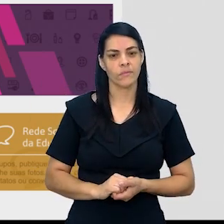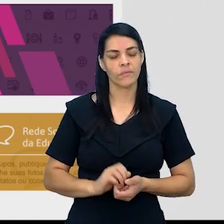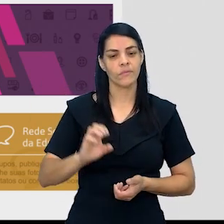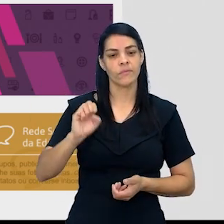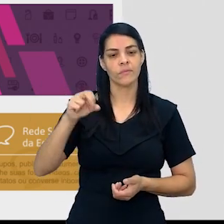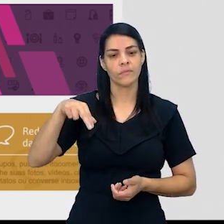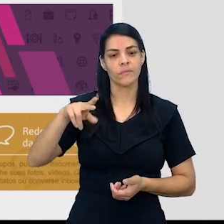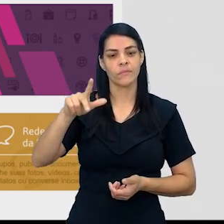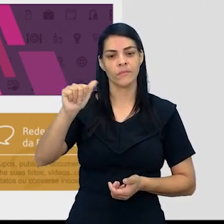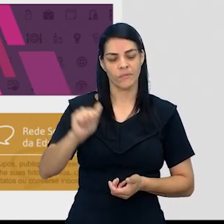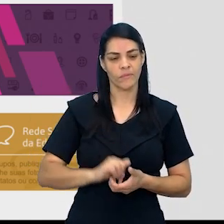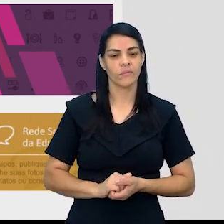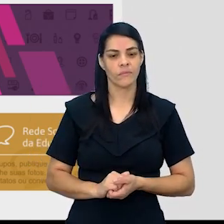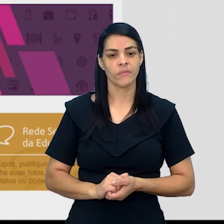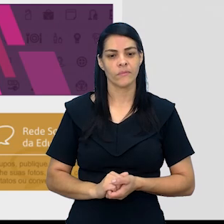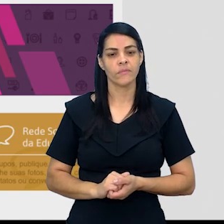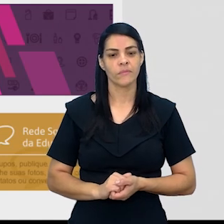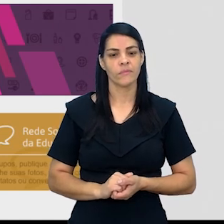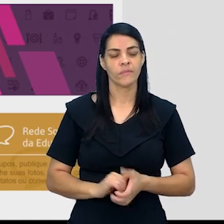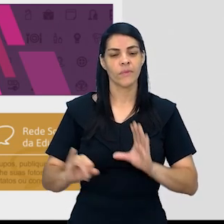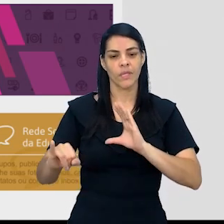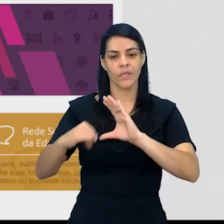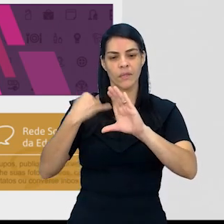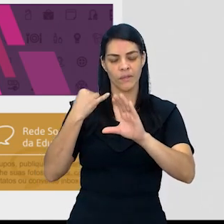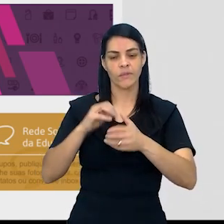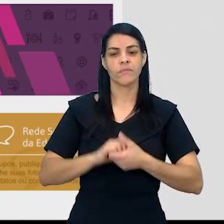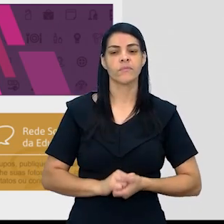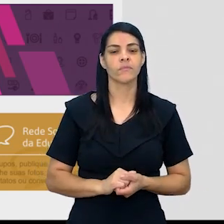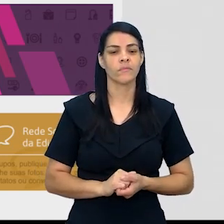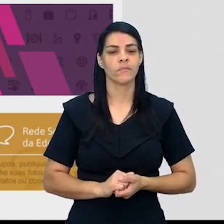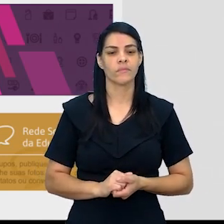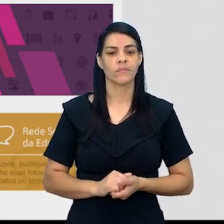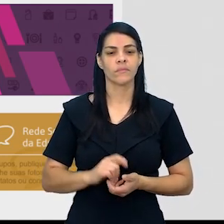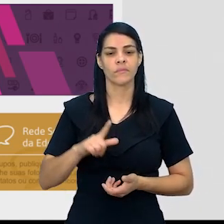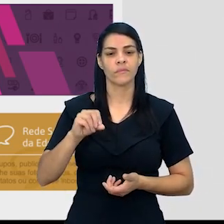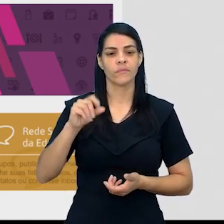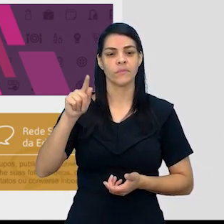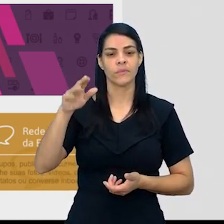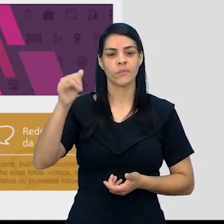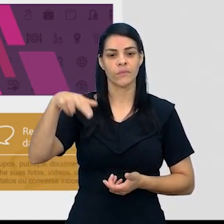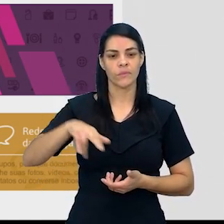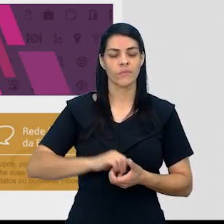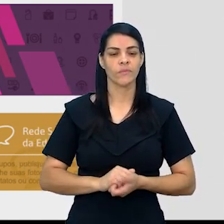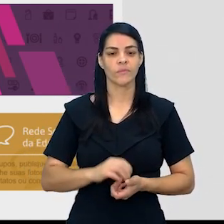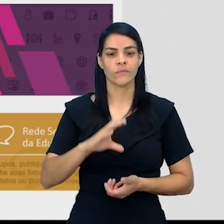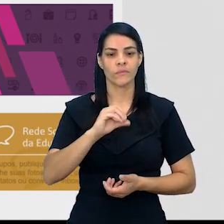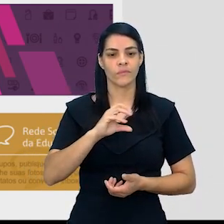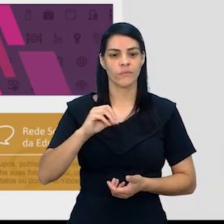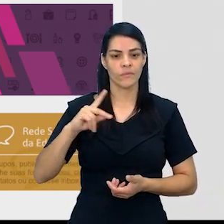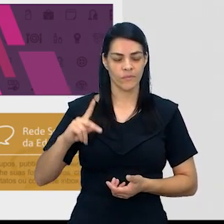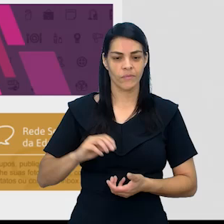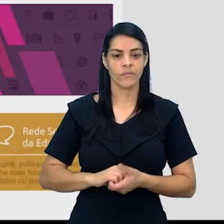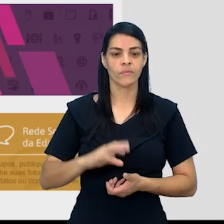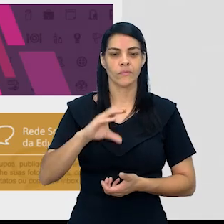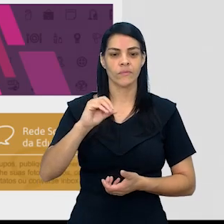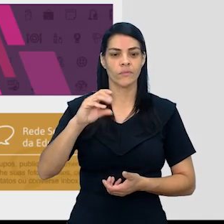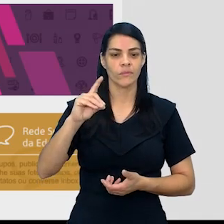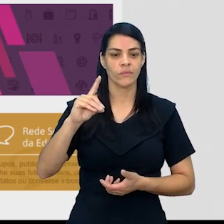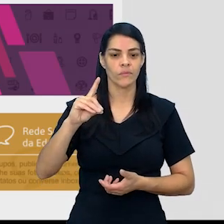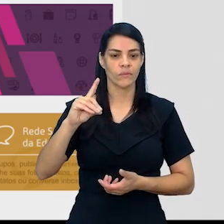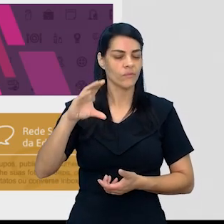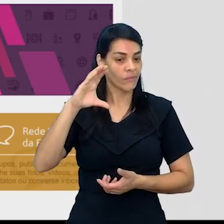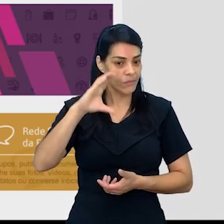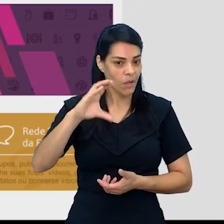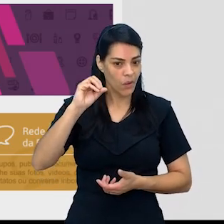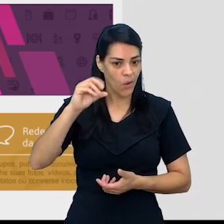o e-mail da Microsoft e o login da sede vai entrar em coordenadoria e compete onde